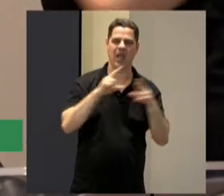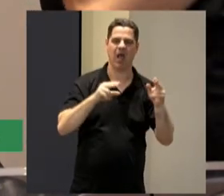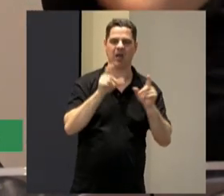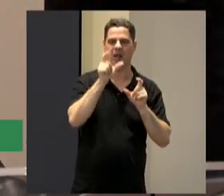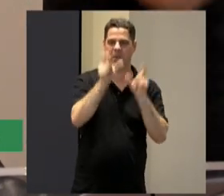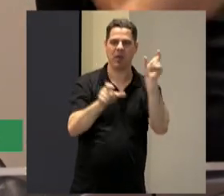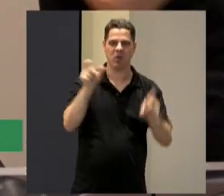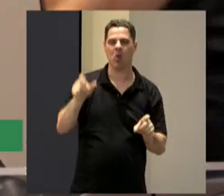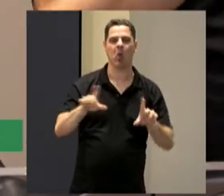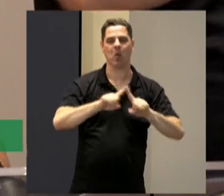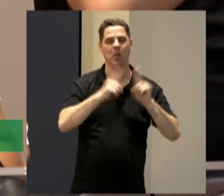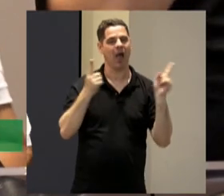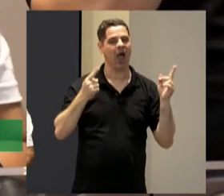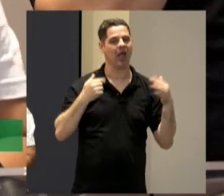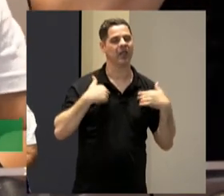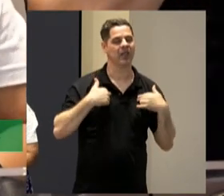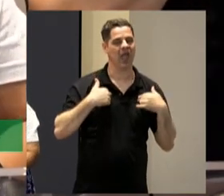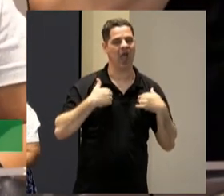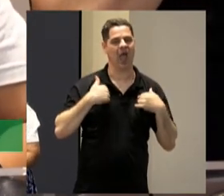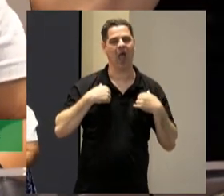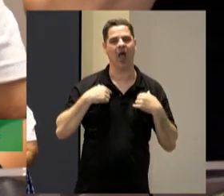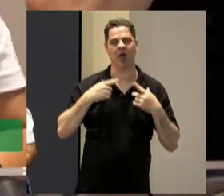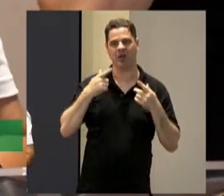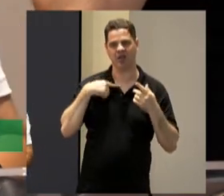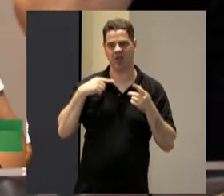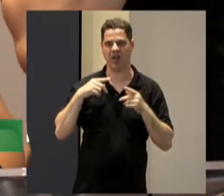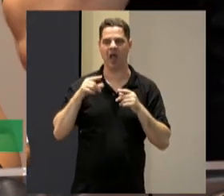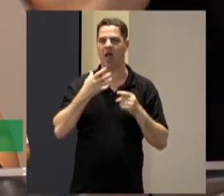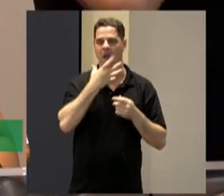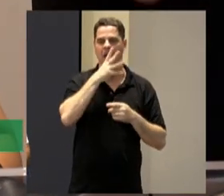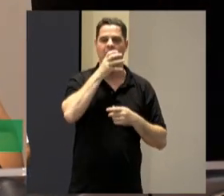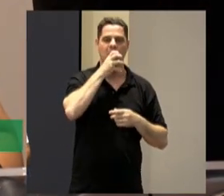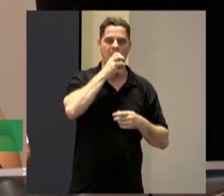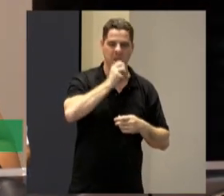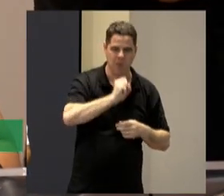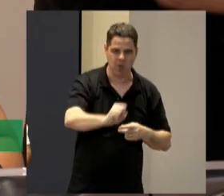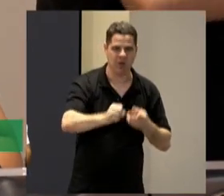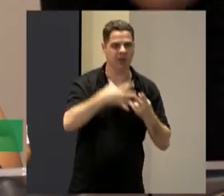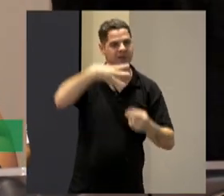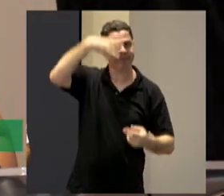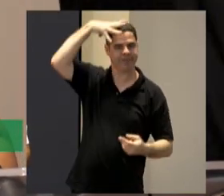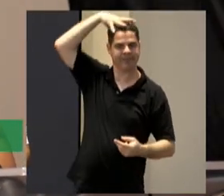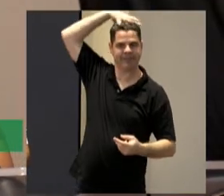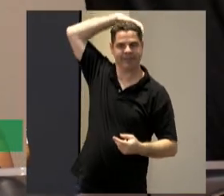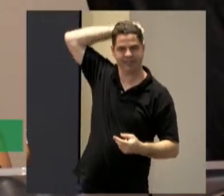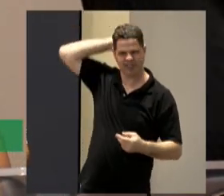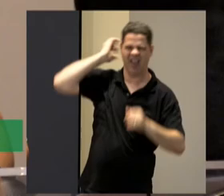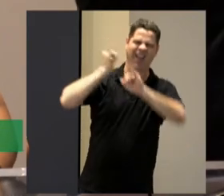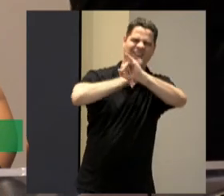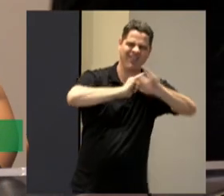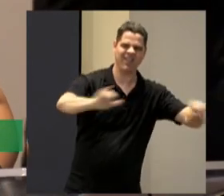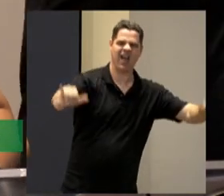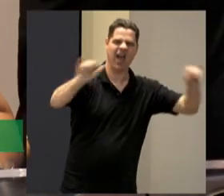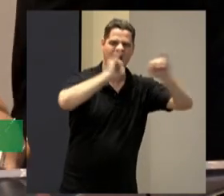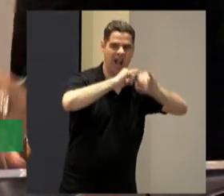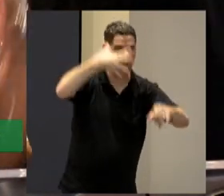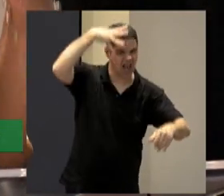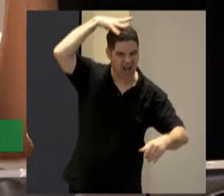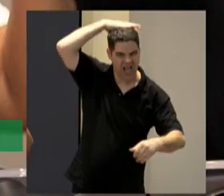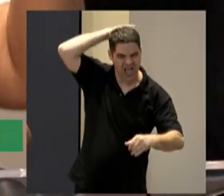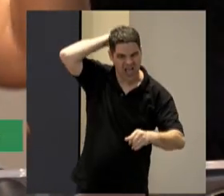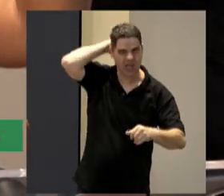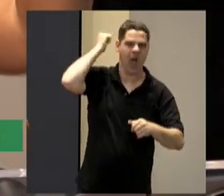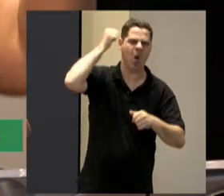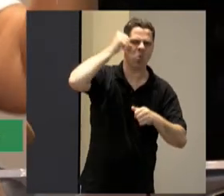nós decidimos naquilo que o próprio Paulo Freire disse, Antonieta de Barros disse aos montes. Antonieta de Barros é uma